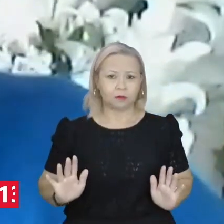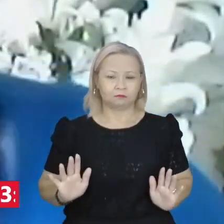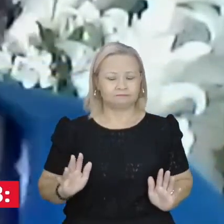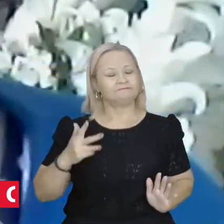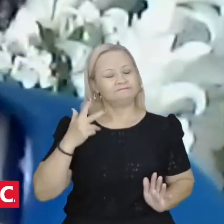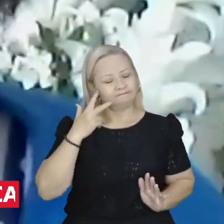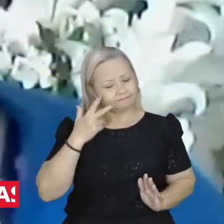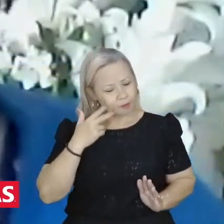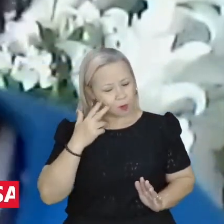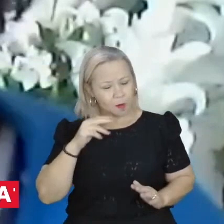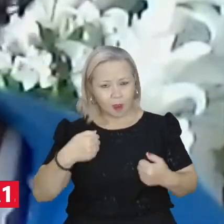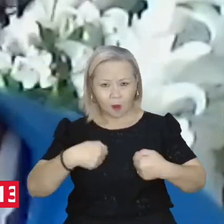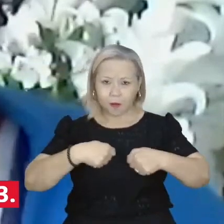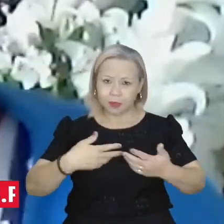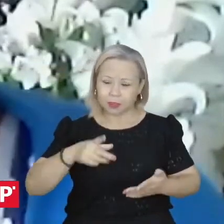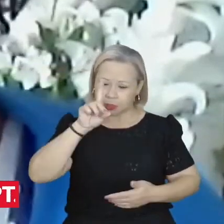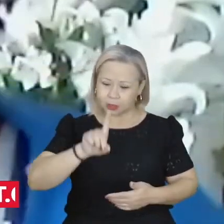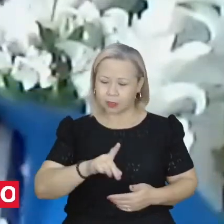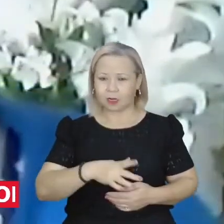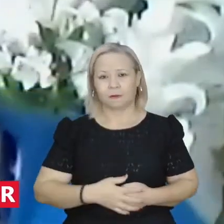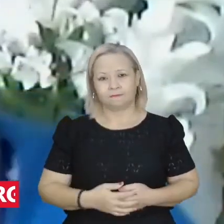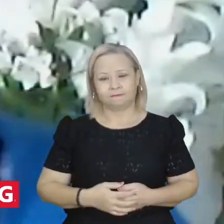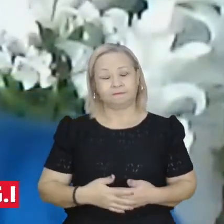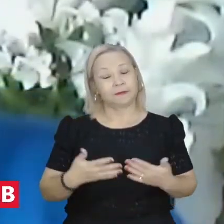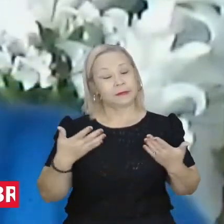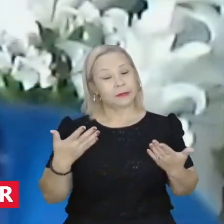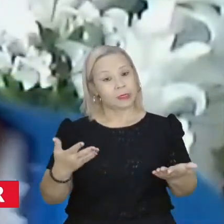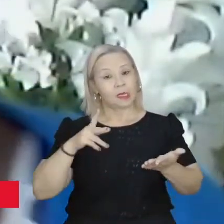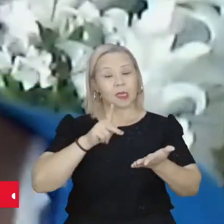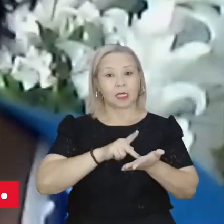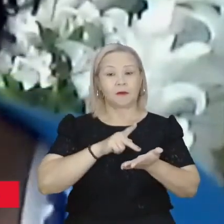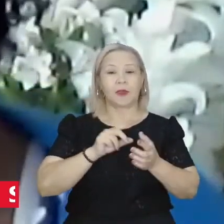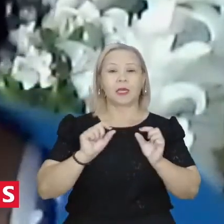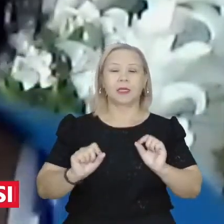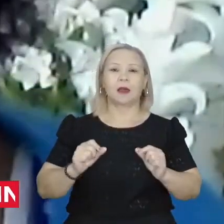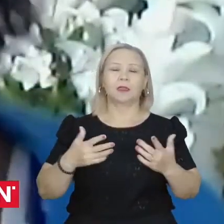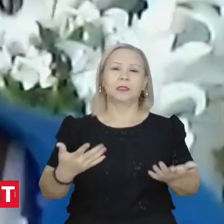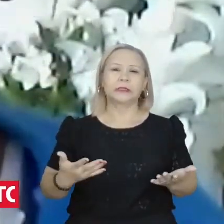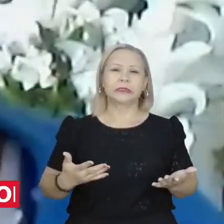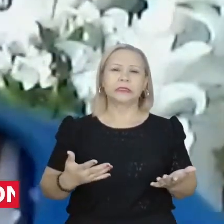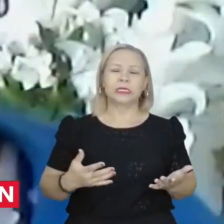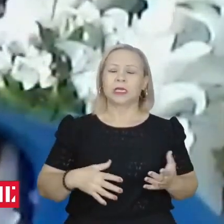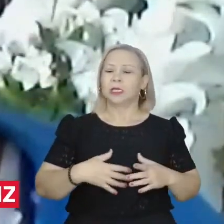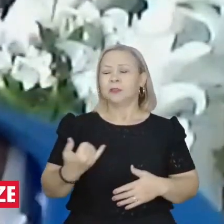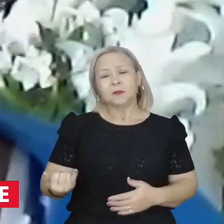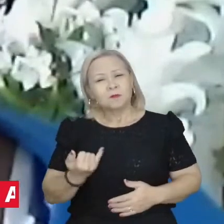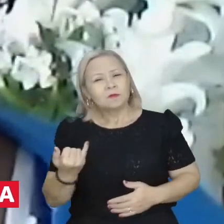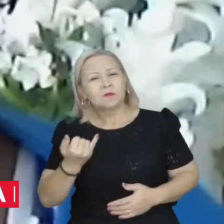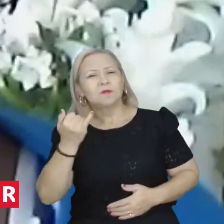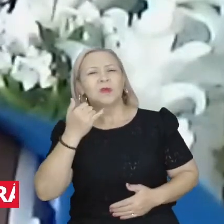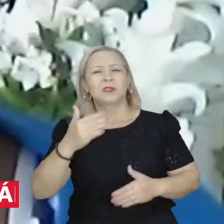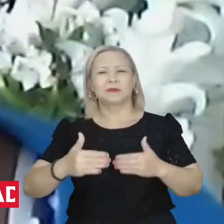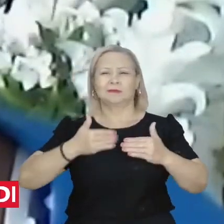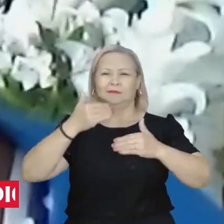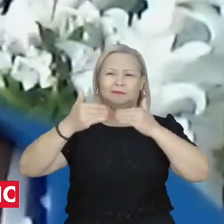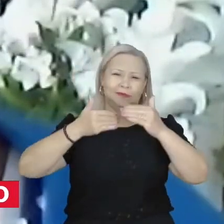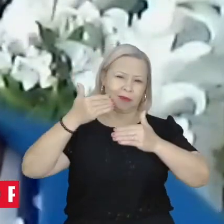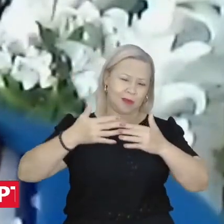folga semanal, né? Nós tivemos que fazer uma discussão